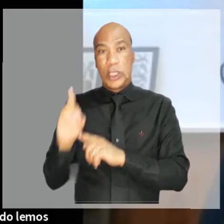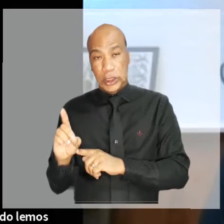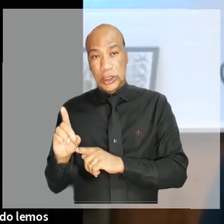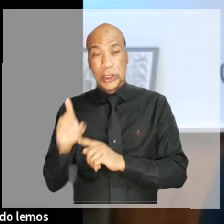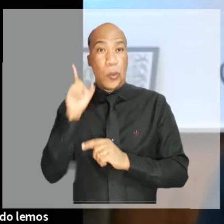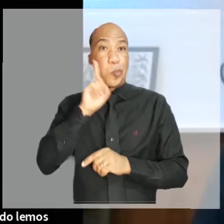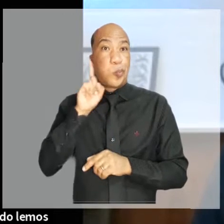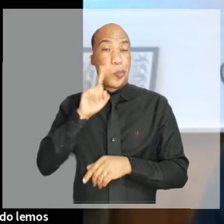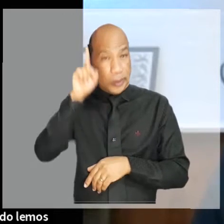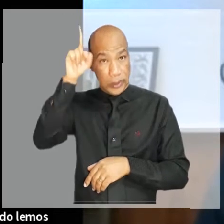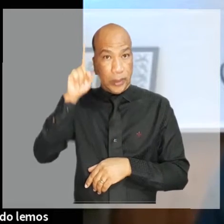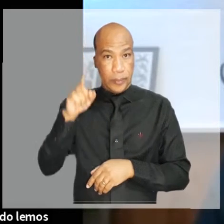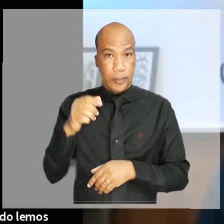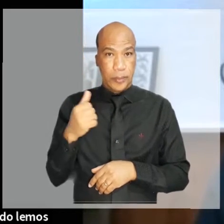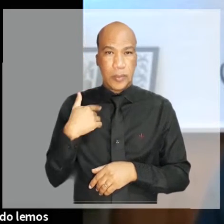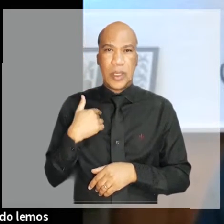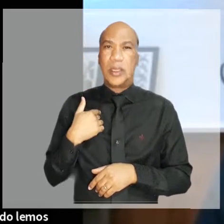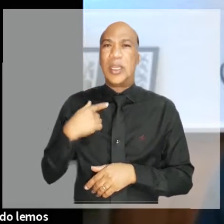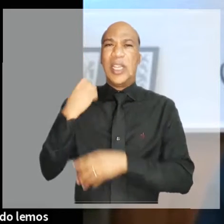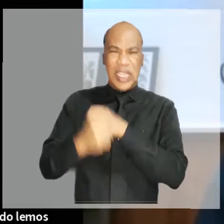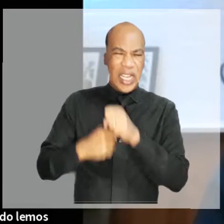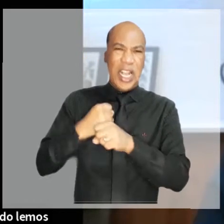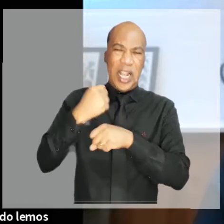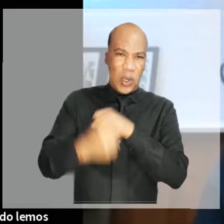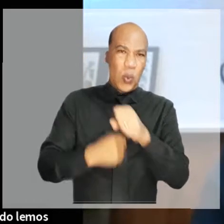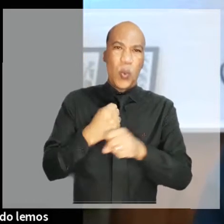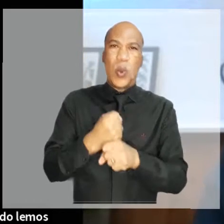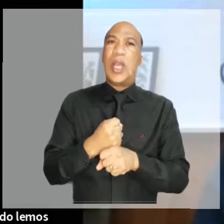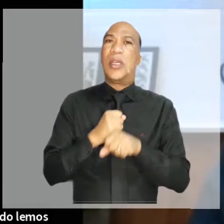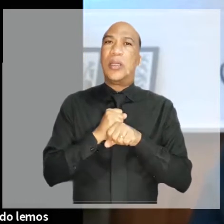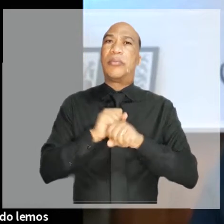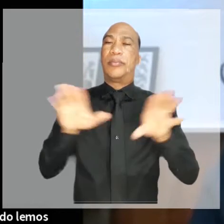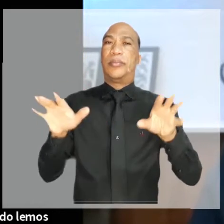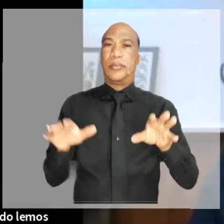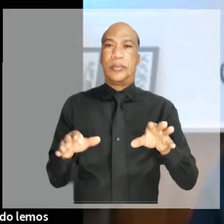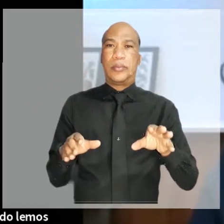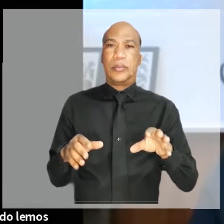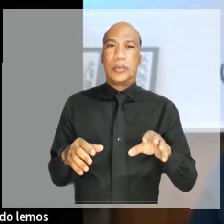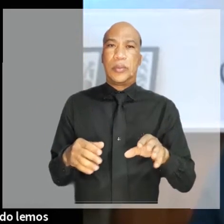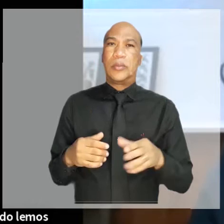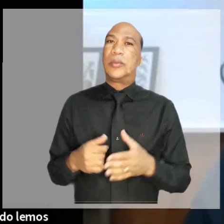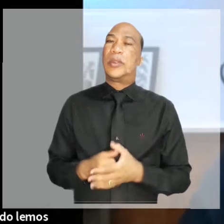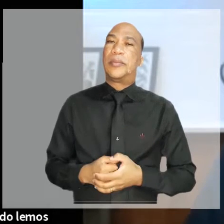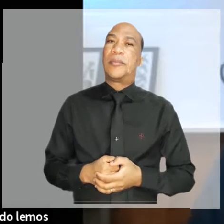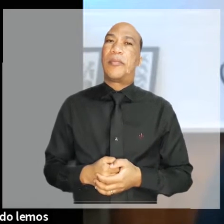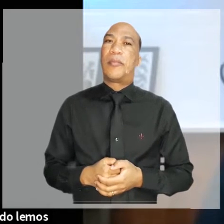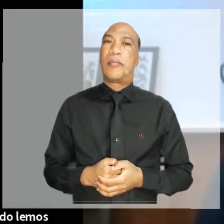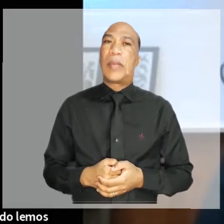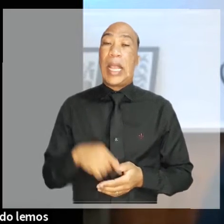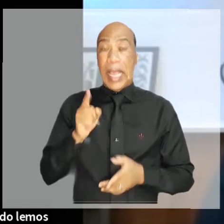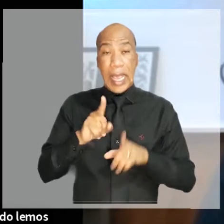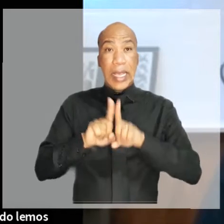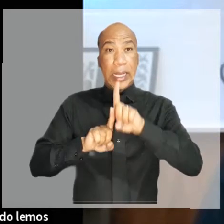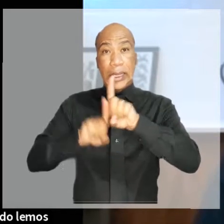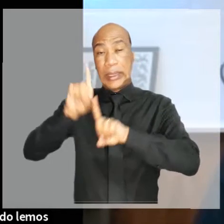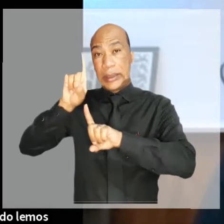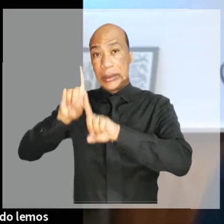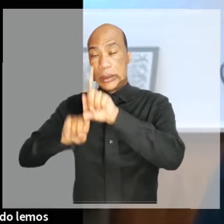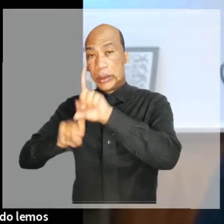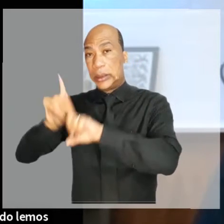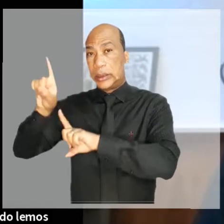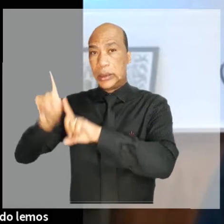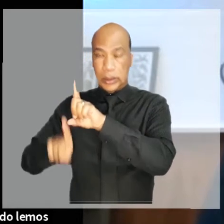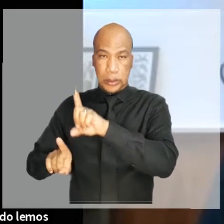especialmente em governo. Todo ano eles publicam esse índice, né? AI Readiness Index. E